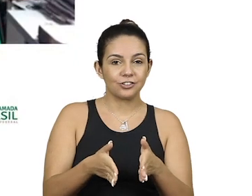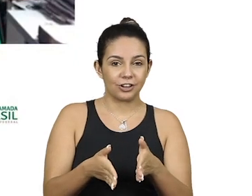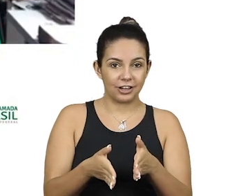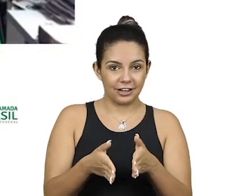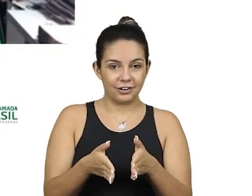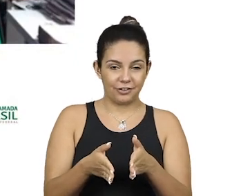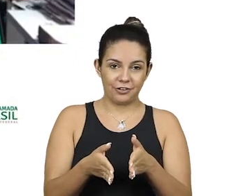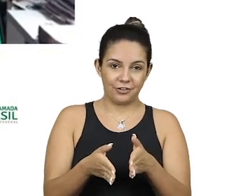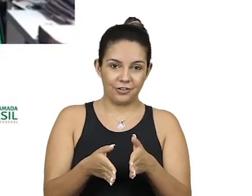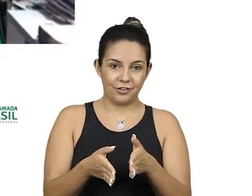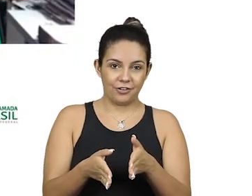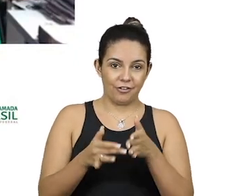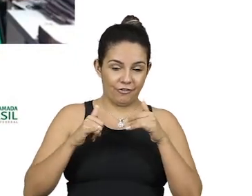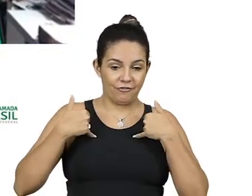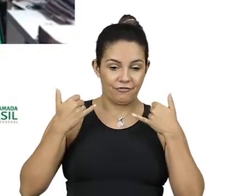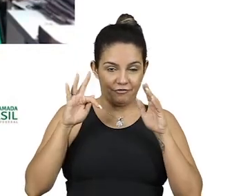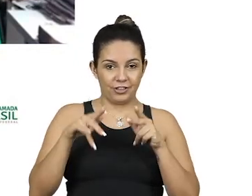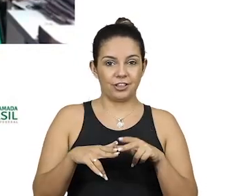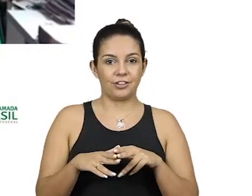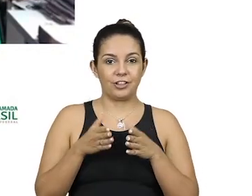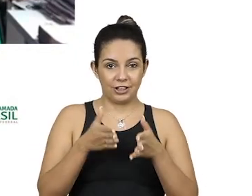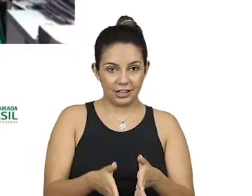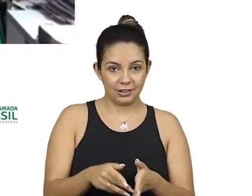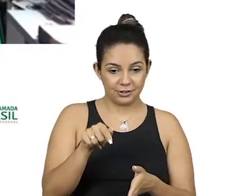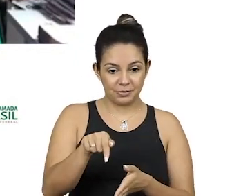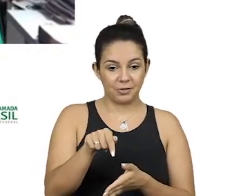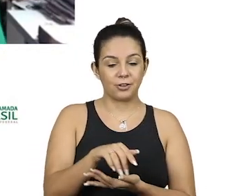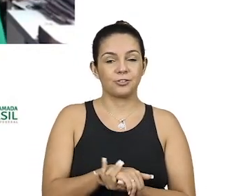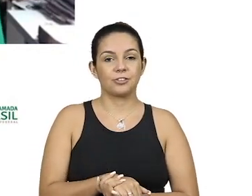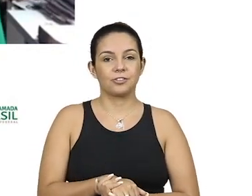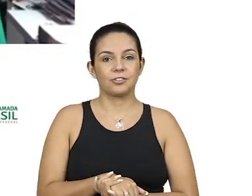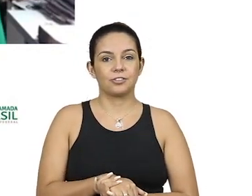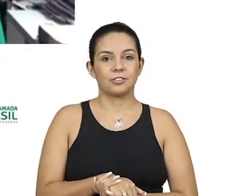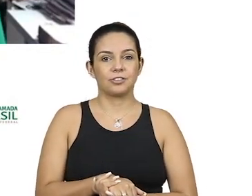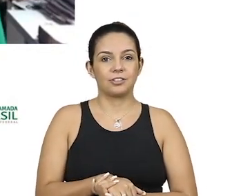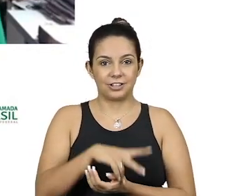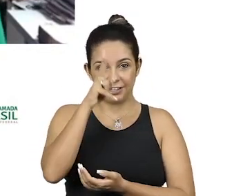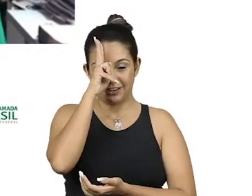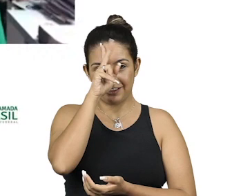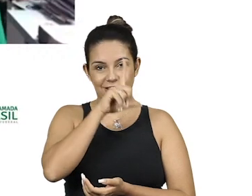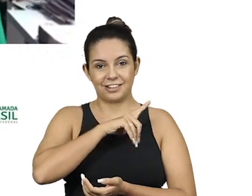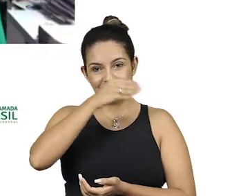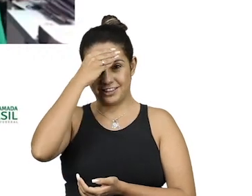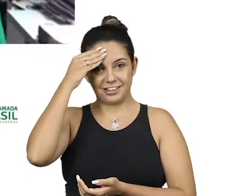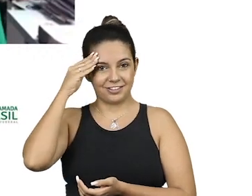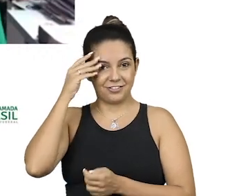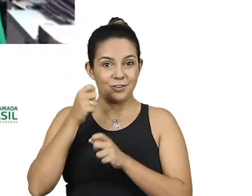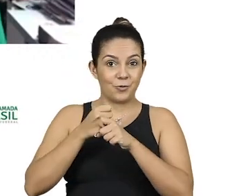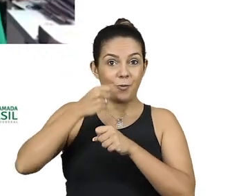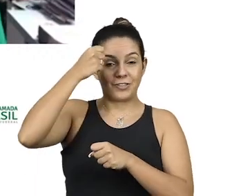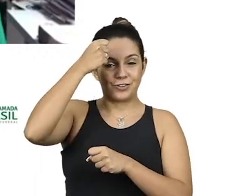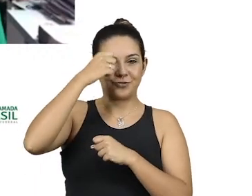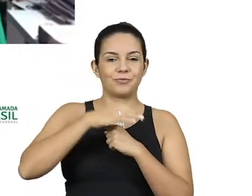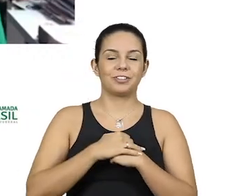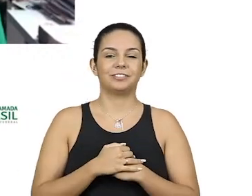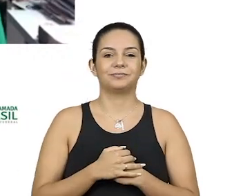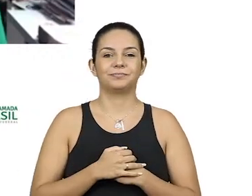lá embaixo, no fim da festa, quando chegaram lá embaixo, ele lembrou-se que tinha esquecido o